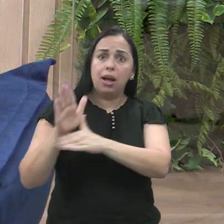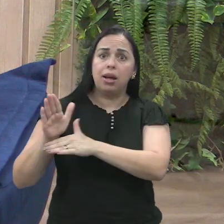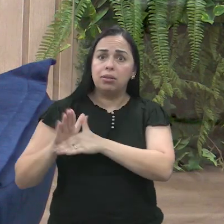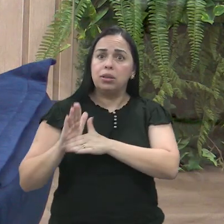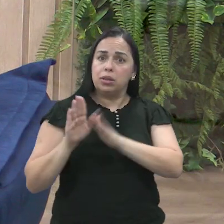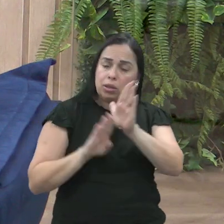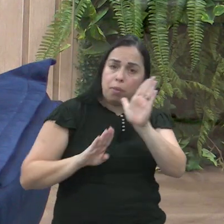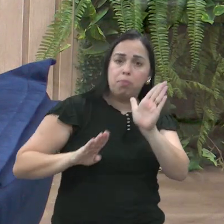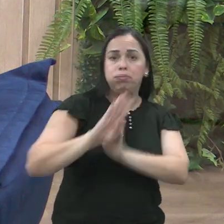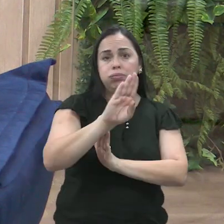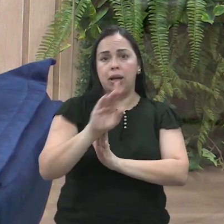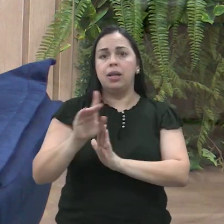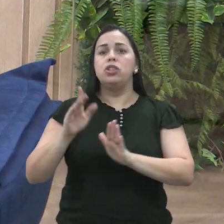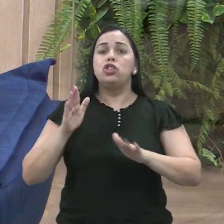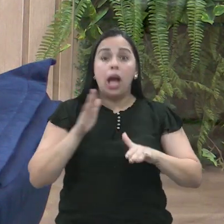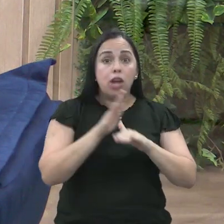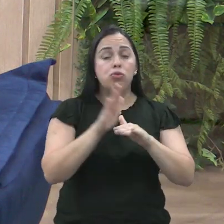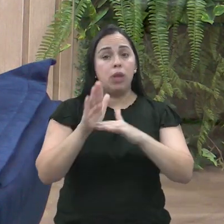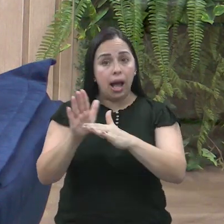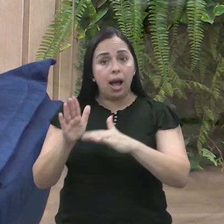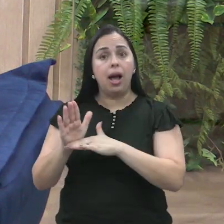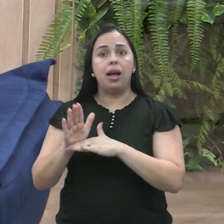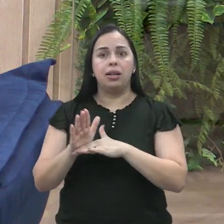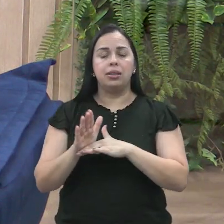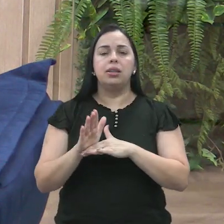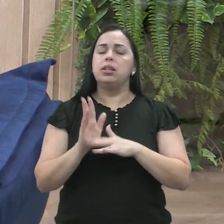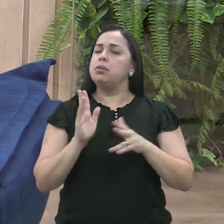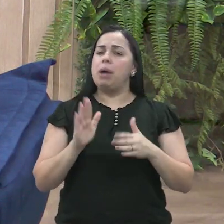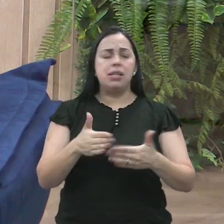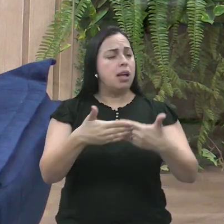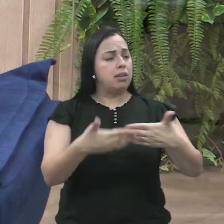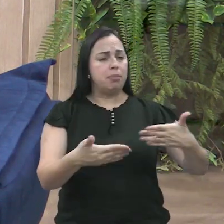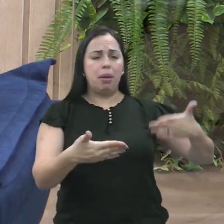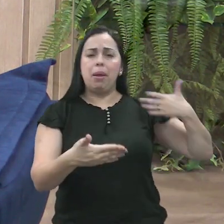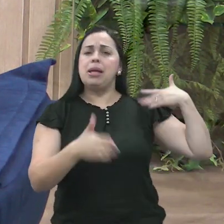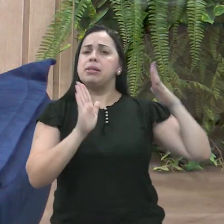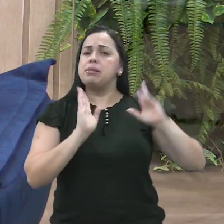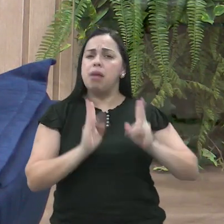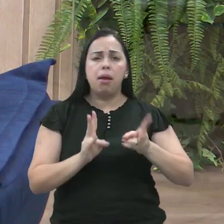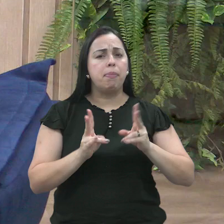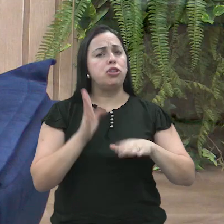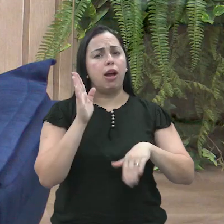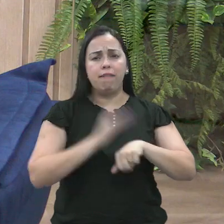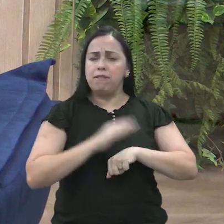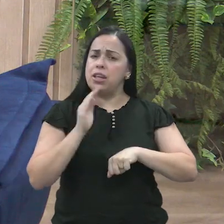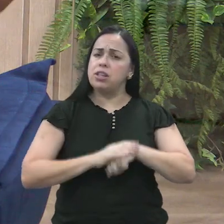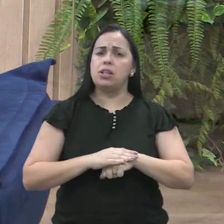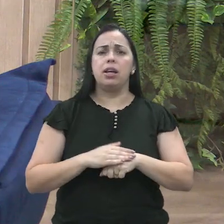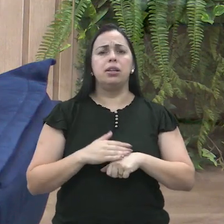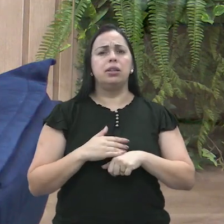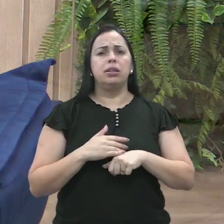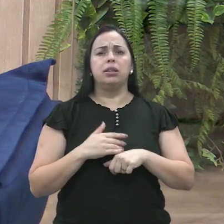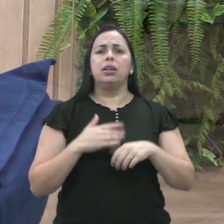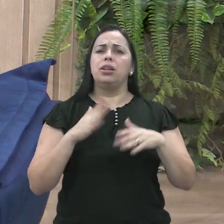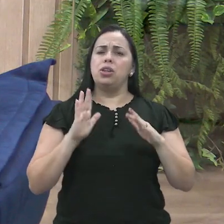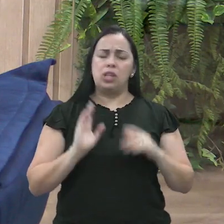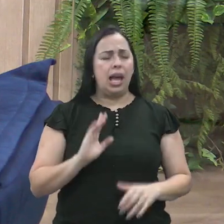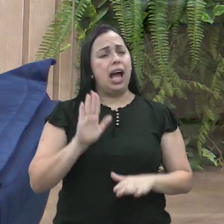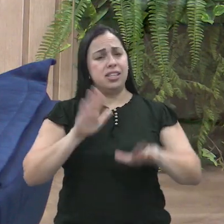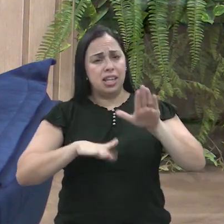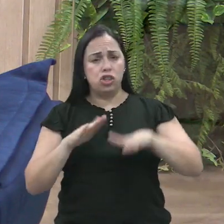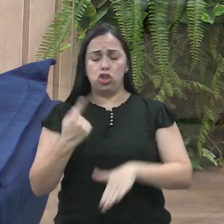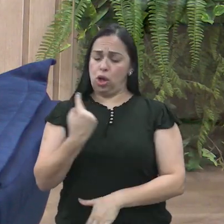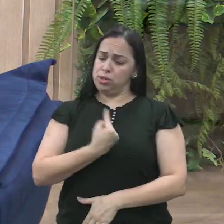uma política partidária é uma forma muito nobre de ajudar as pessoas, coisa que eu sempre fiz